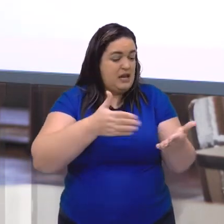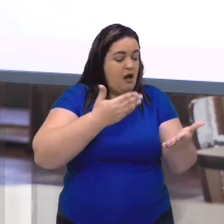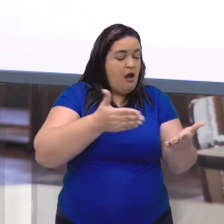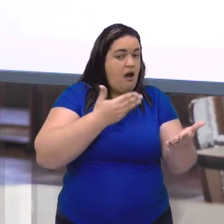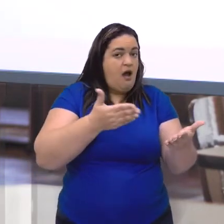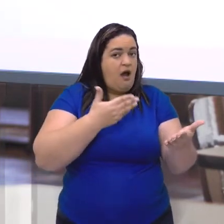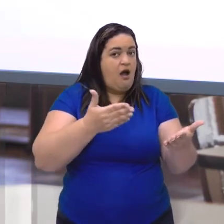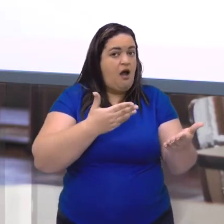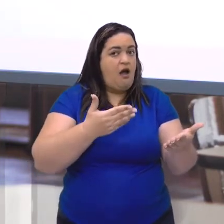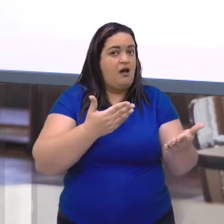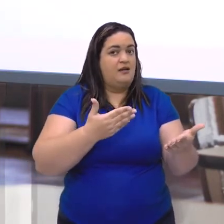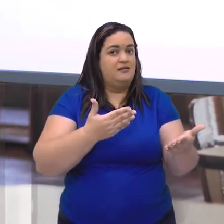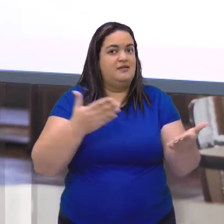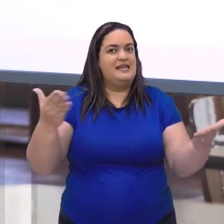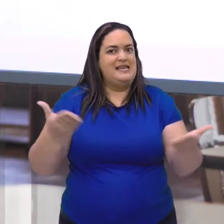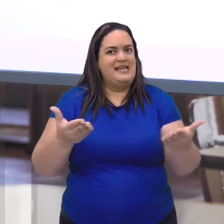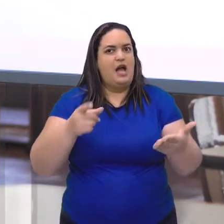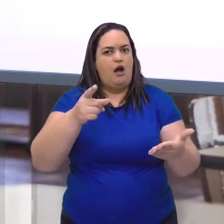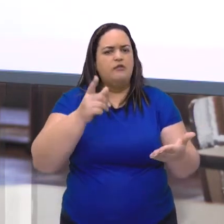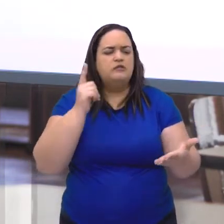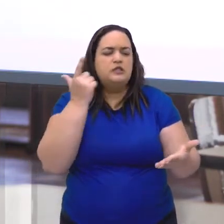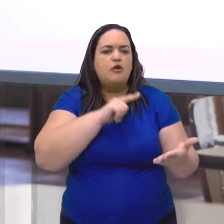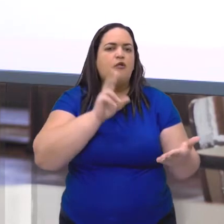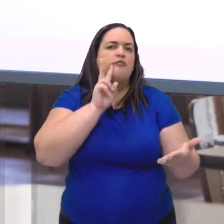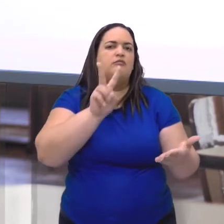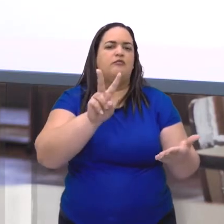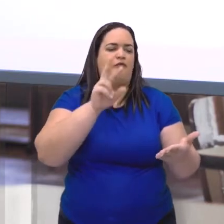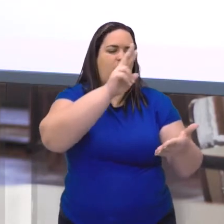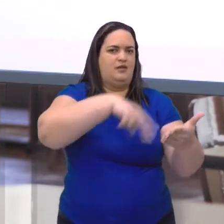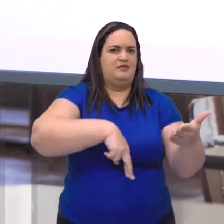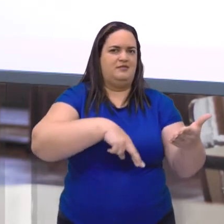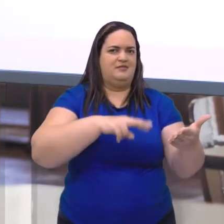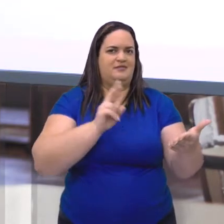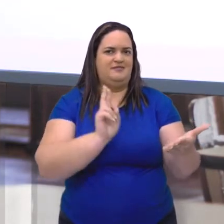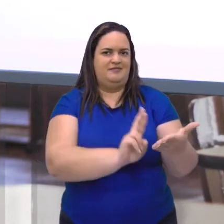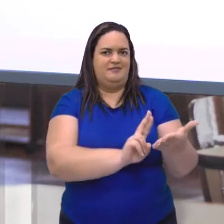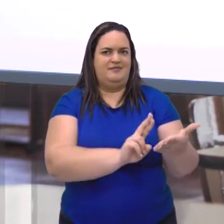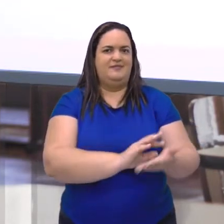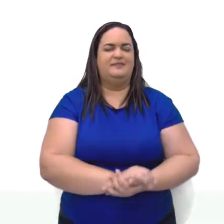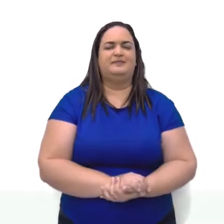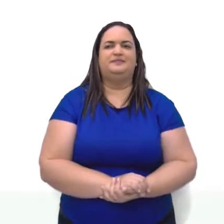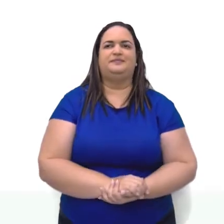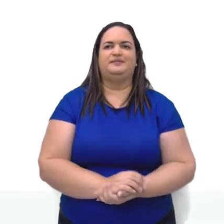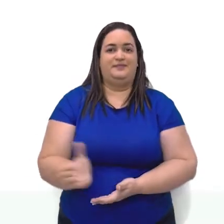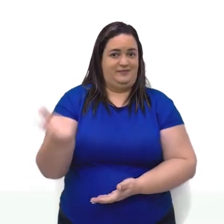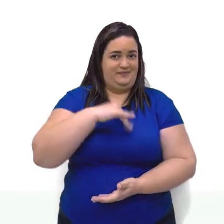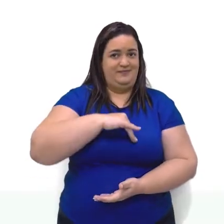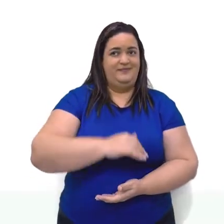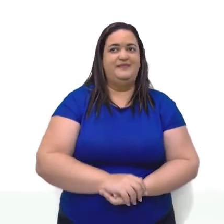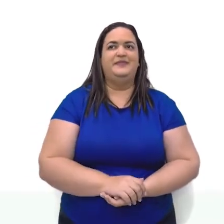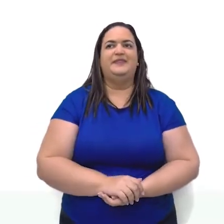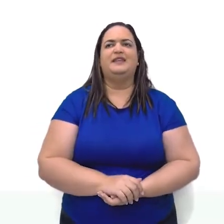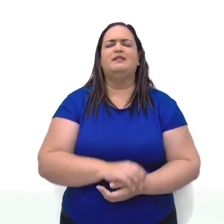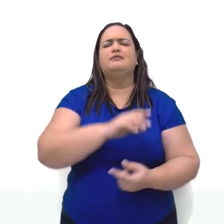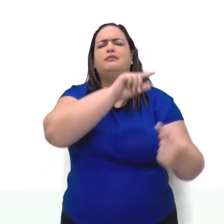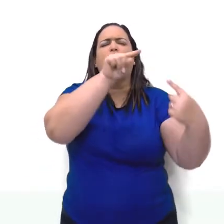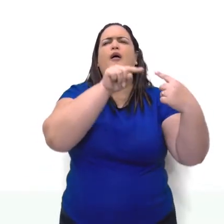vocês agora vão ter o acesso às respostas. Então vamos lá. Quais são os